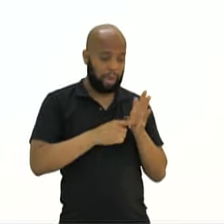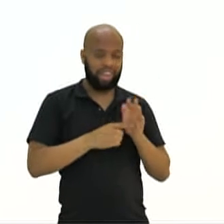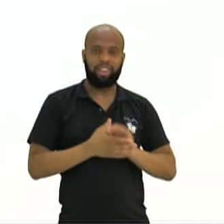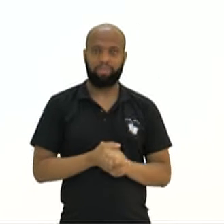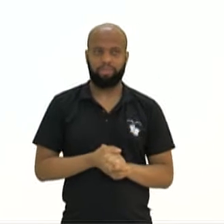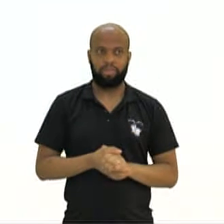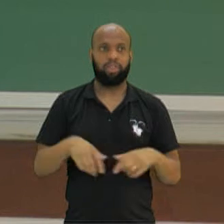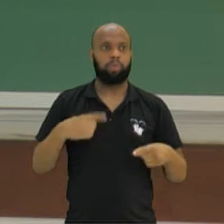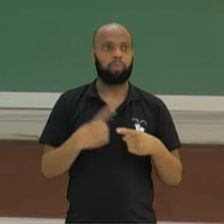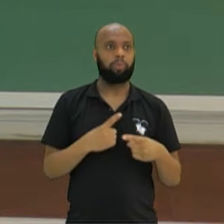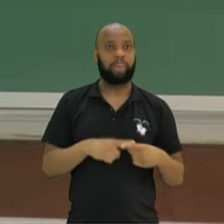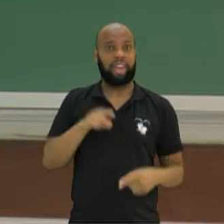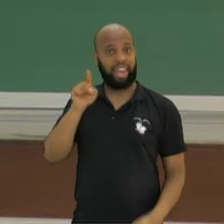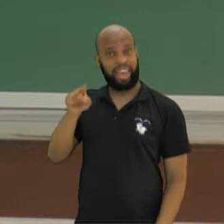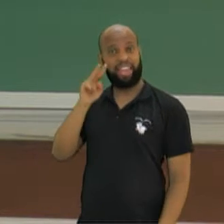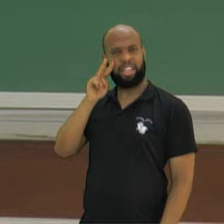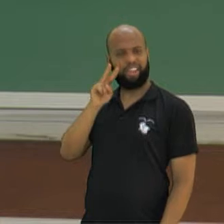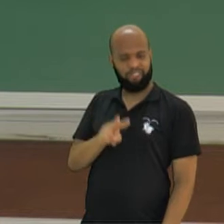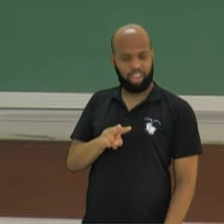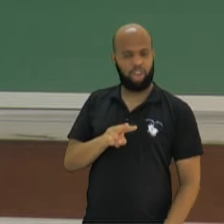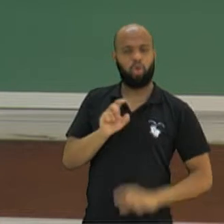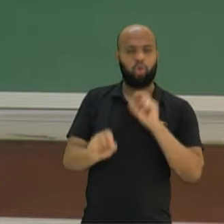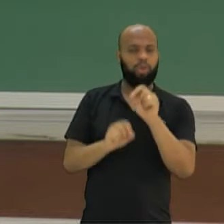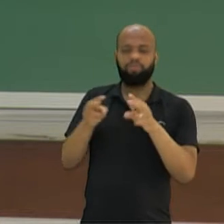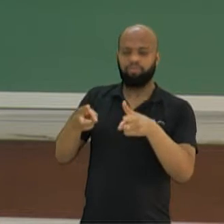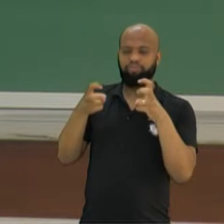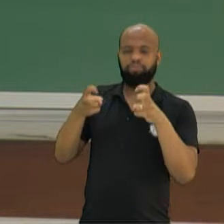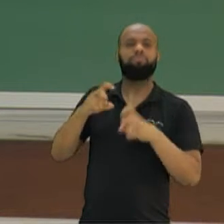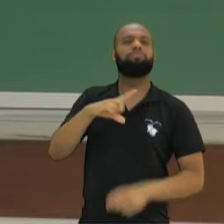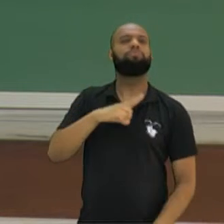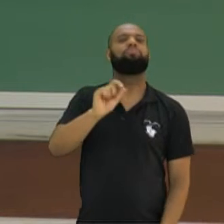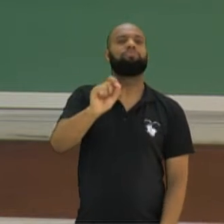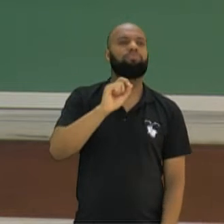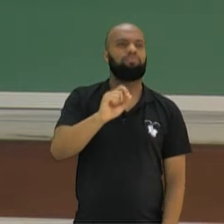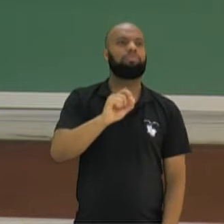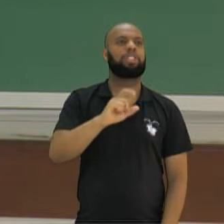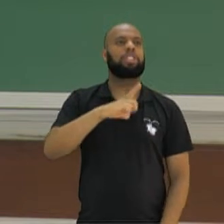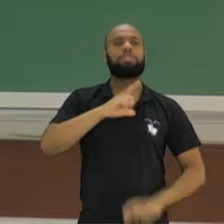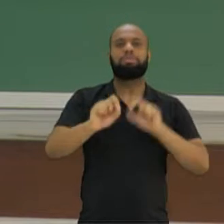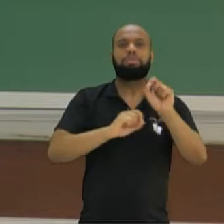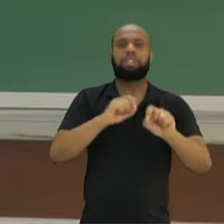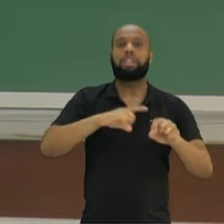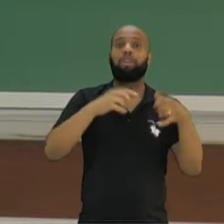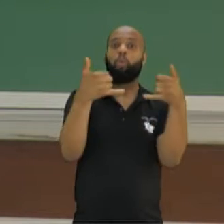essa, visualmente, nitidamente, dá para vocês verem. Cabos,